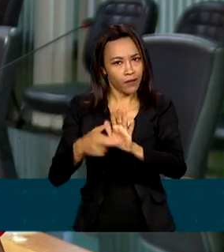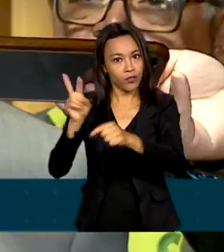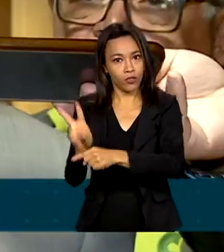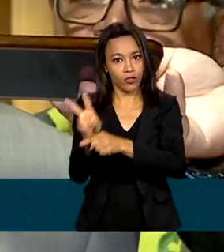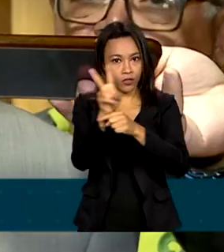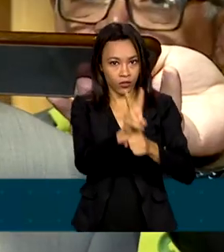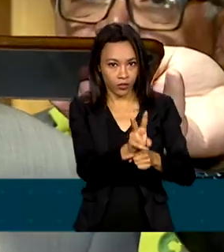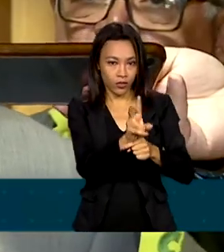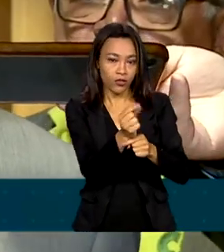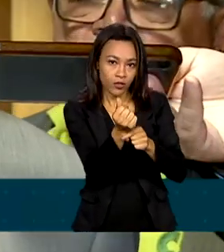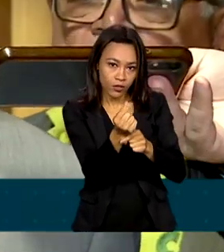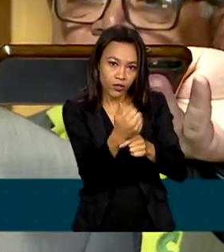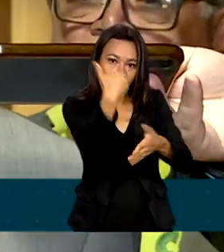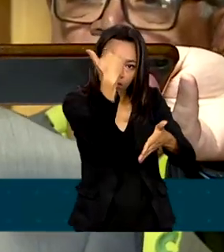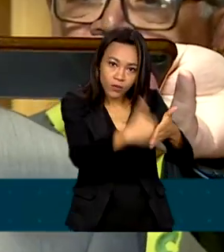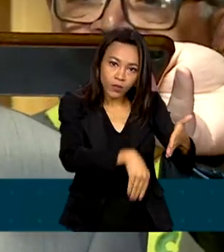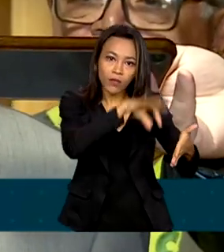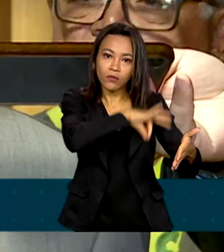país